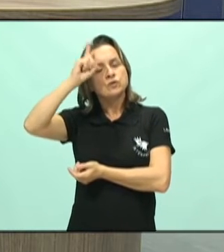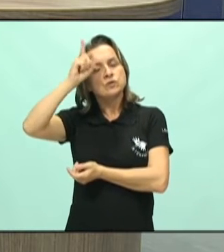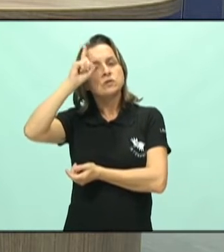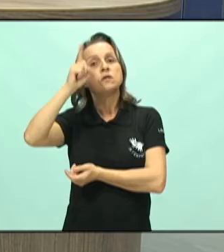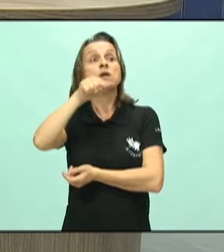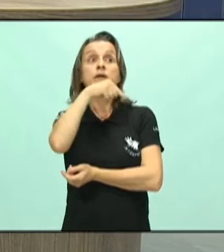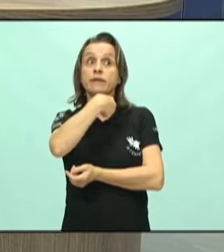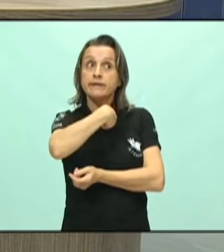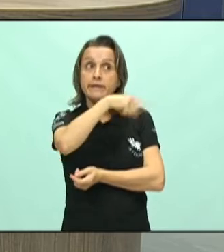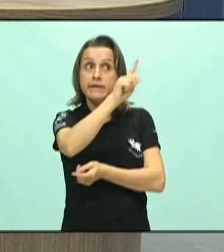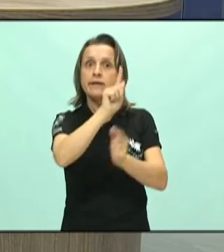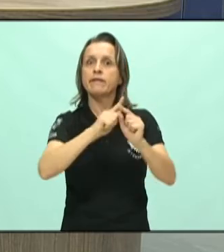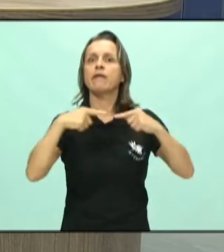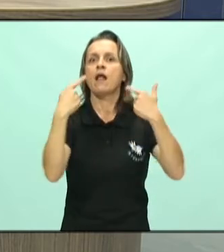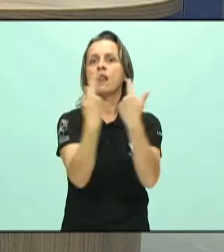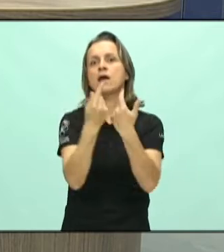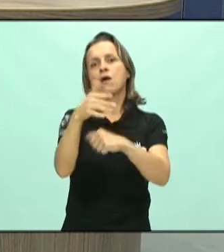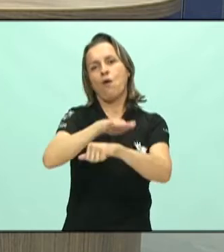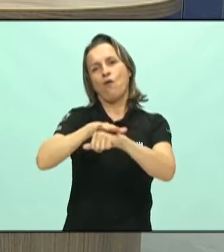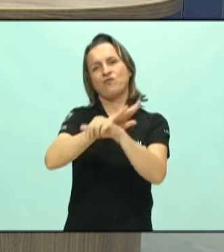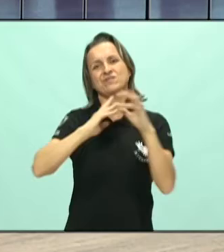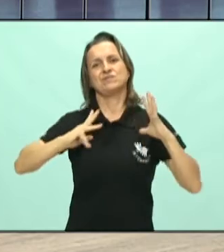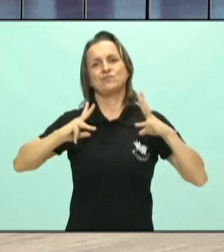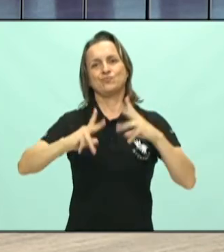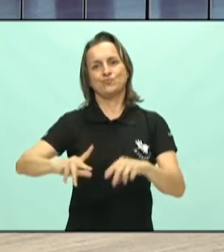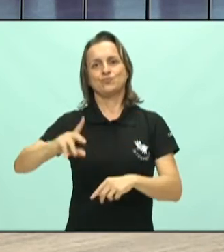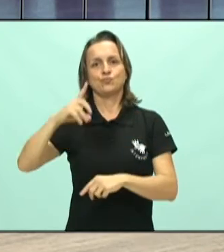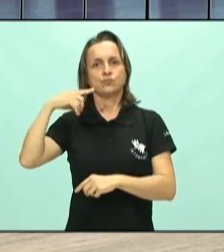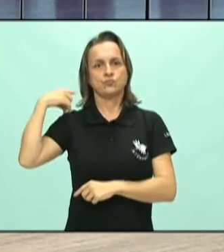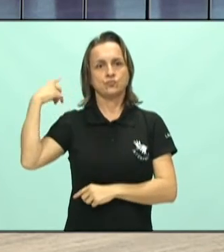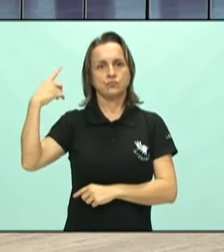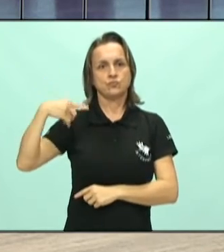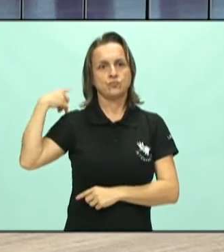na Alesc conversando com os deputados. Como